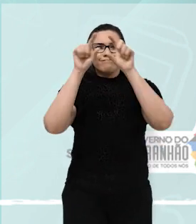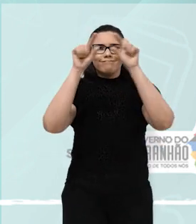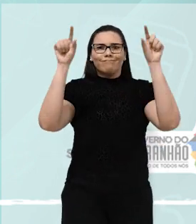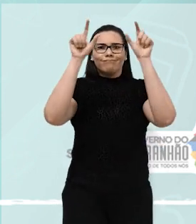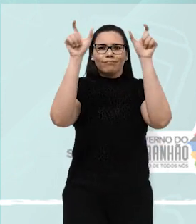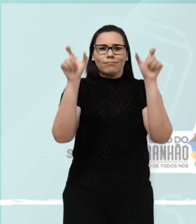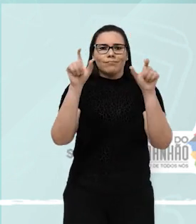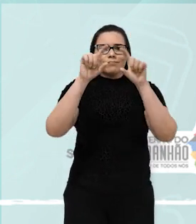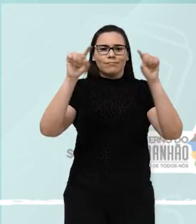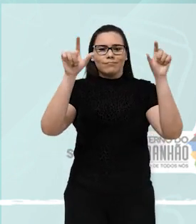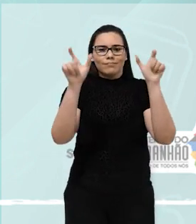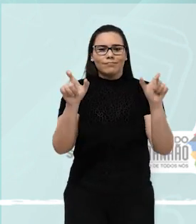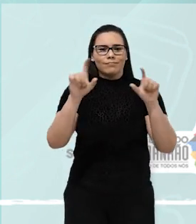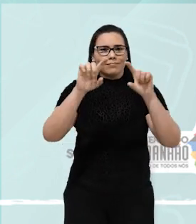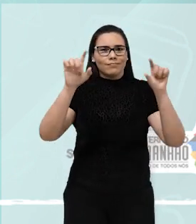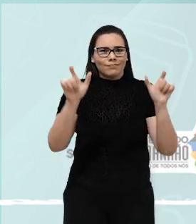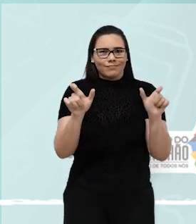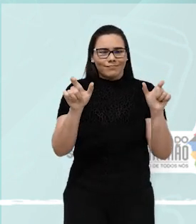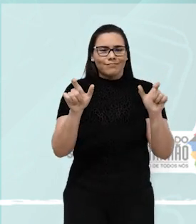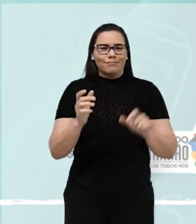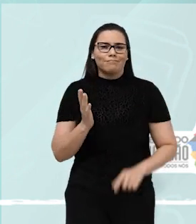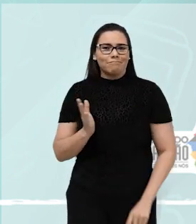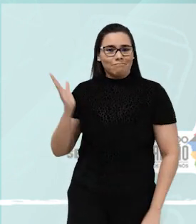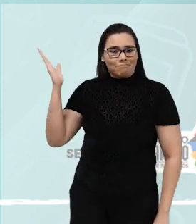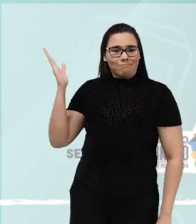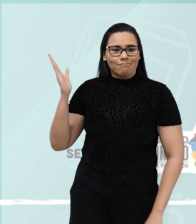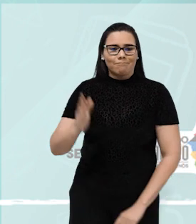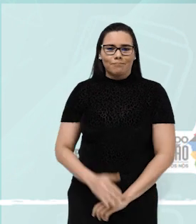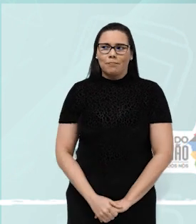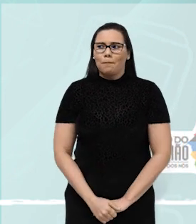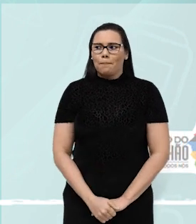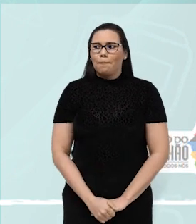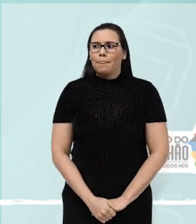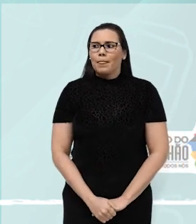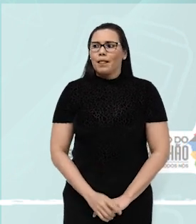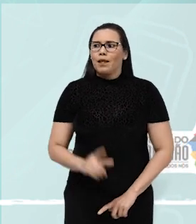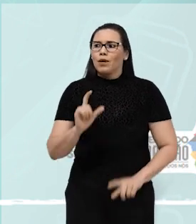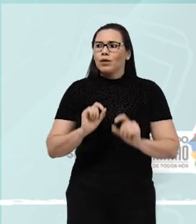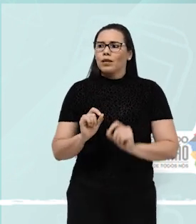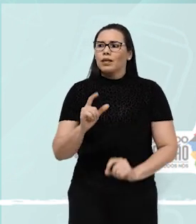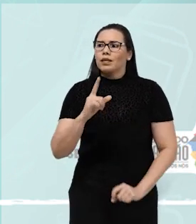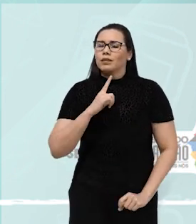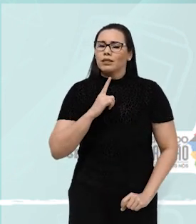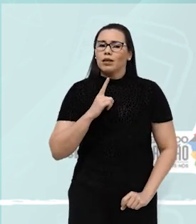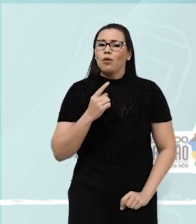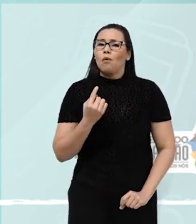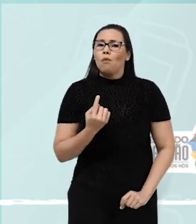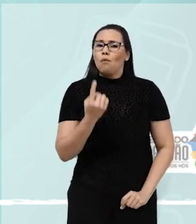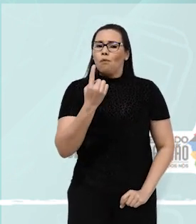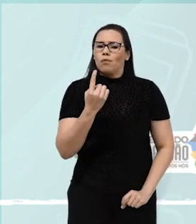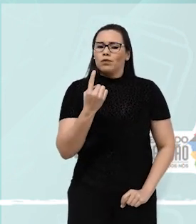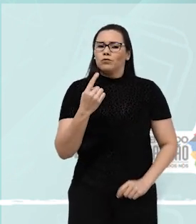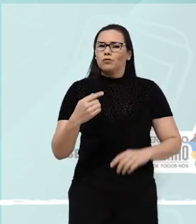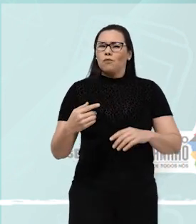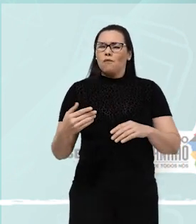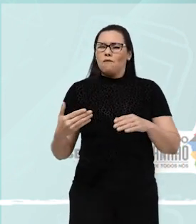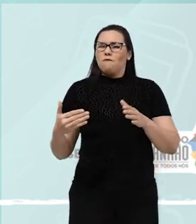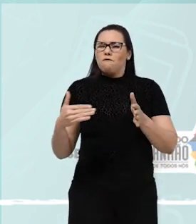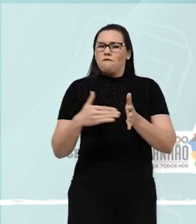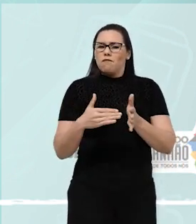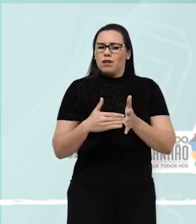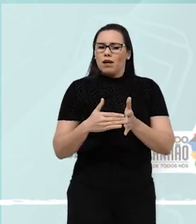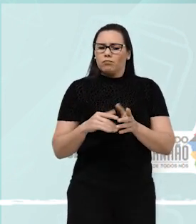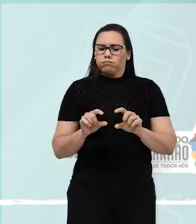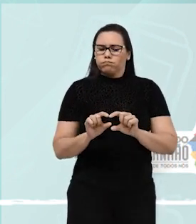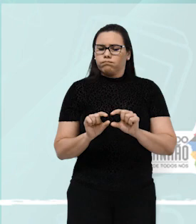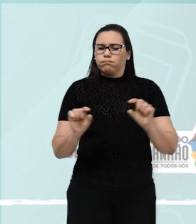seres vivos. Essas espécies atuais, todas estão aqui descendendo de um ancestral comum. Esse